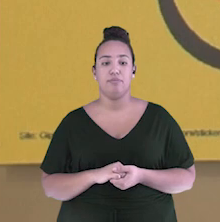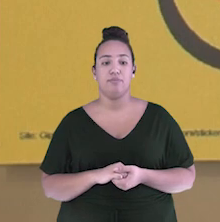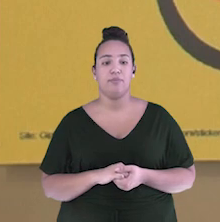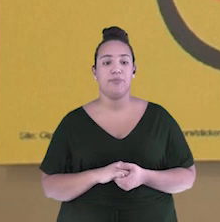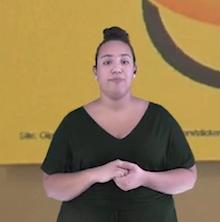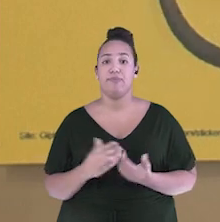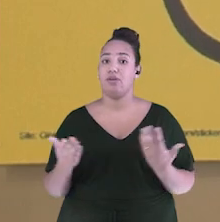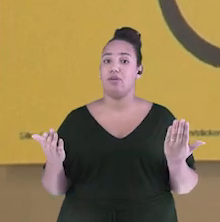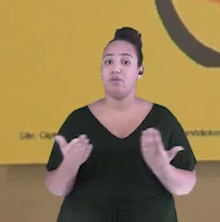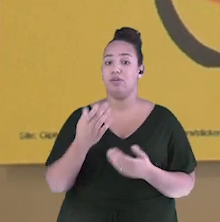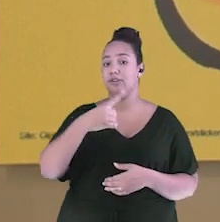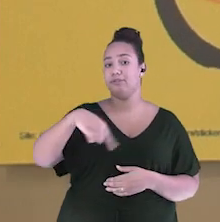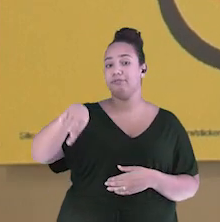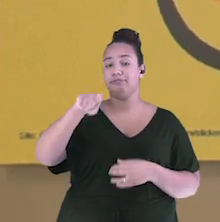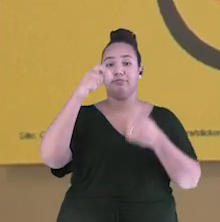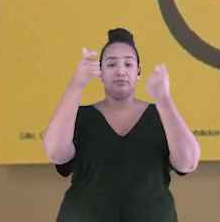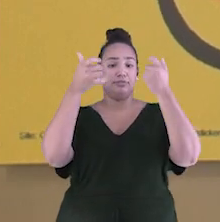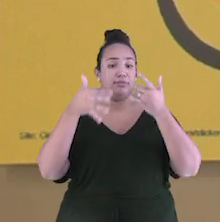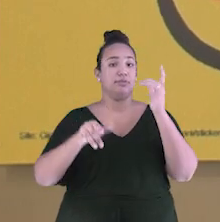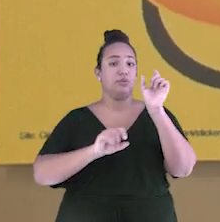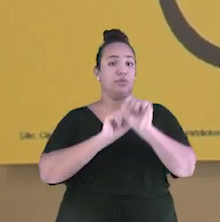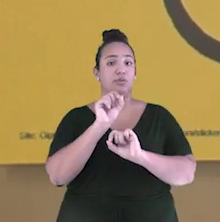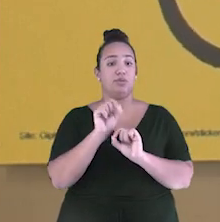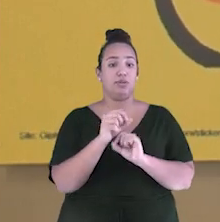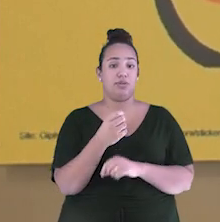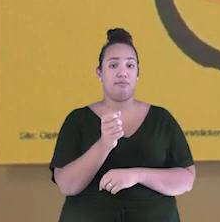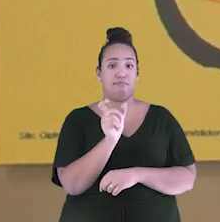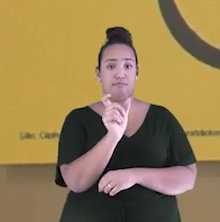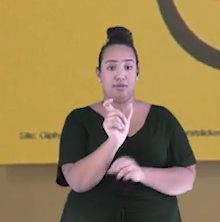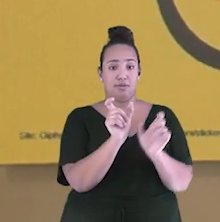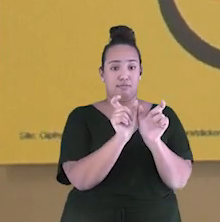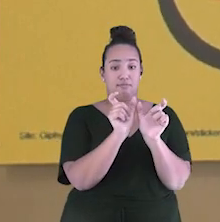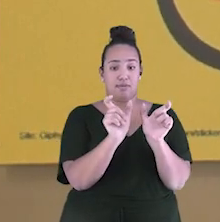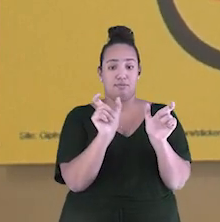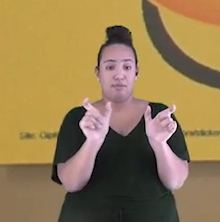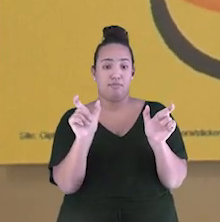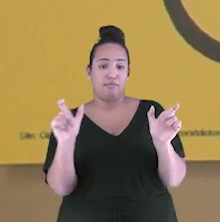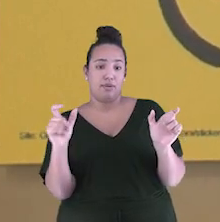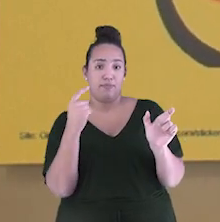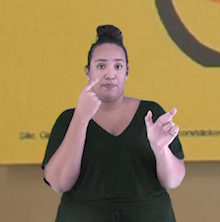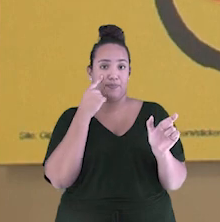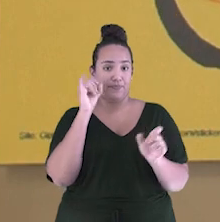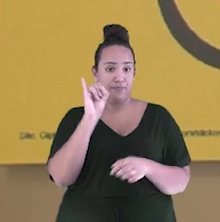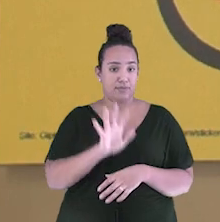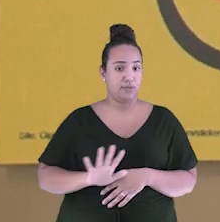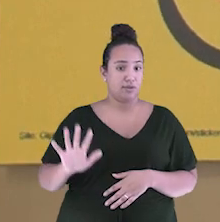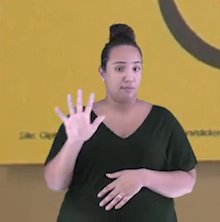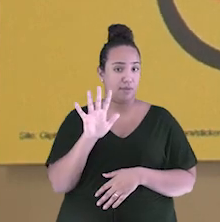sobre número de sílabas. Observem o folheto ao lado.